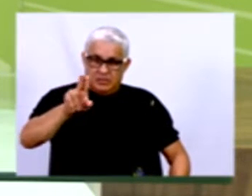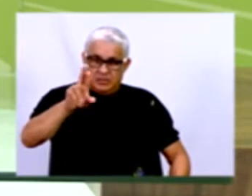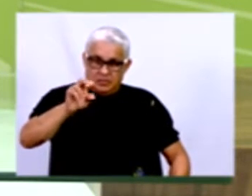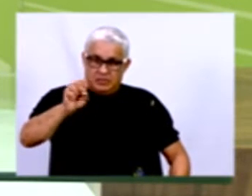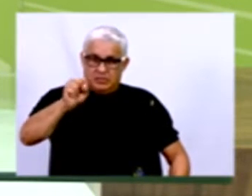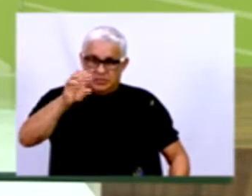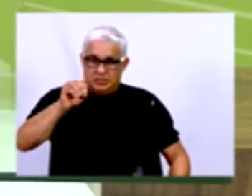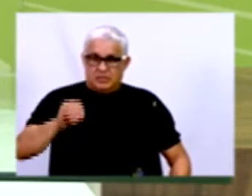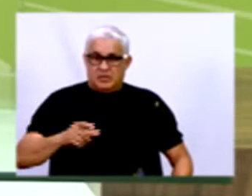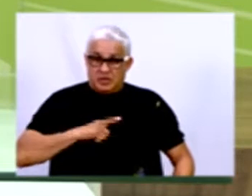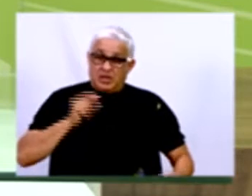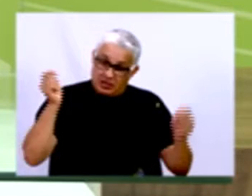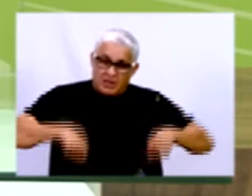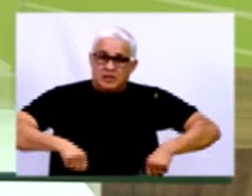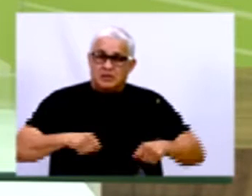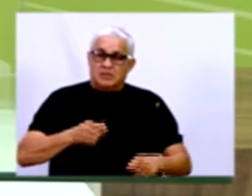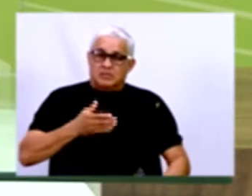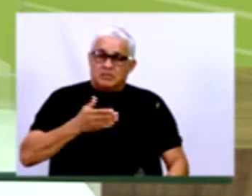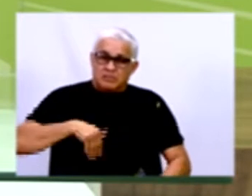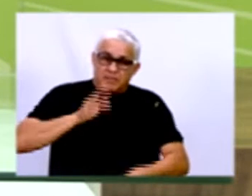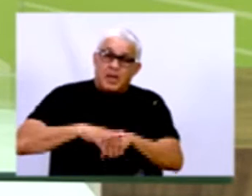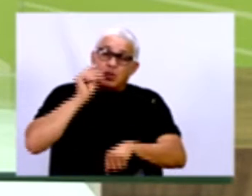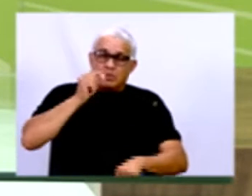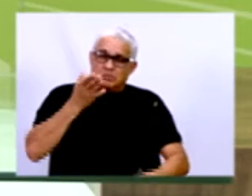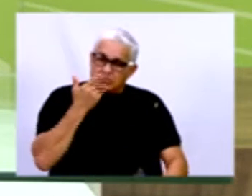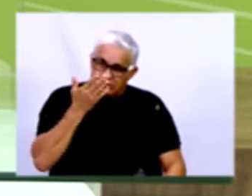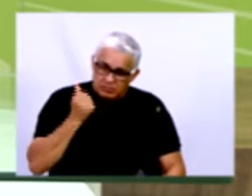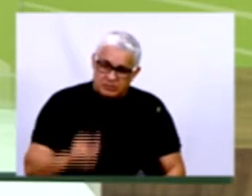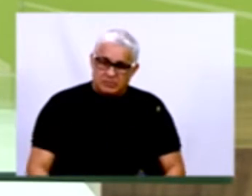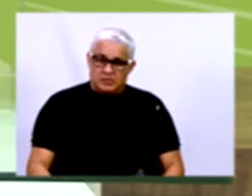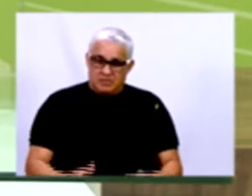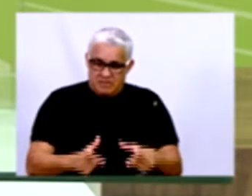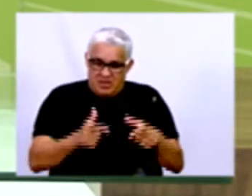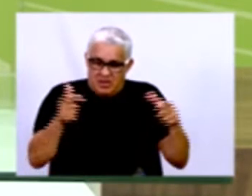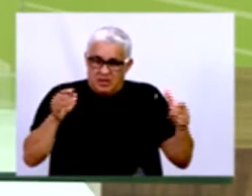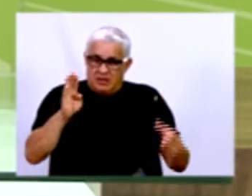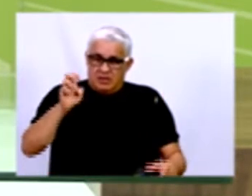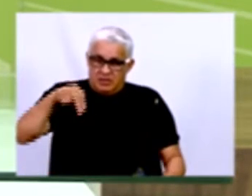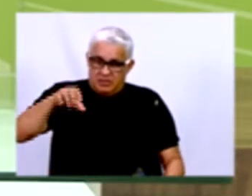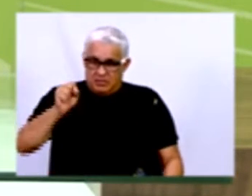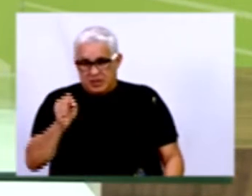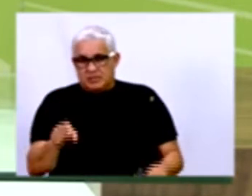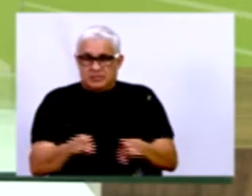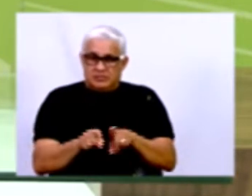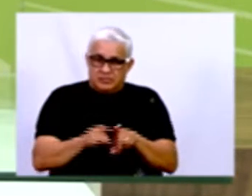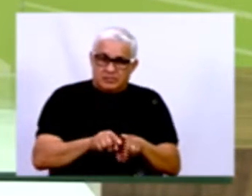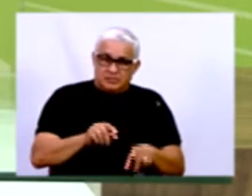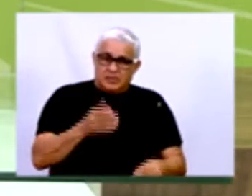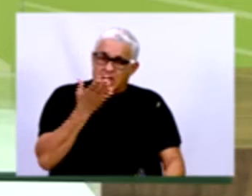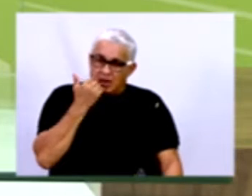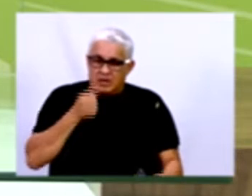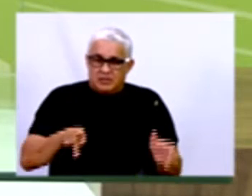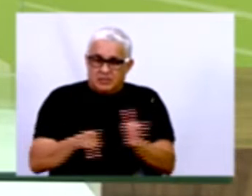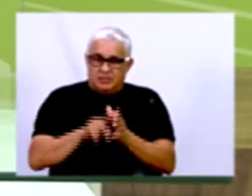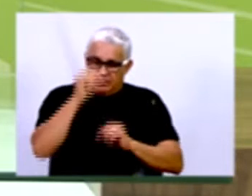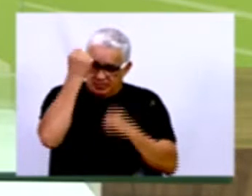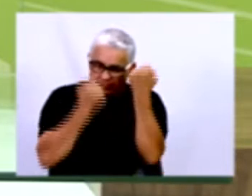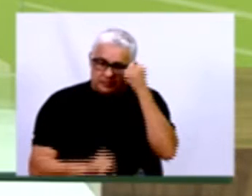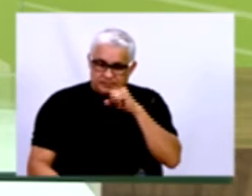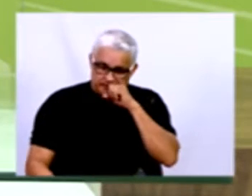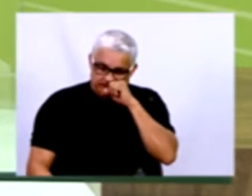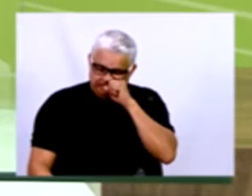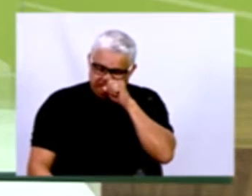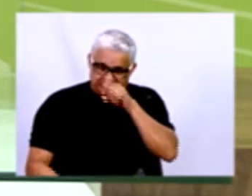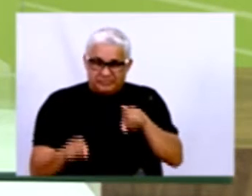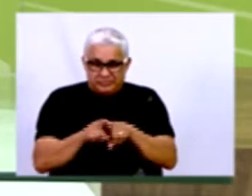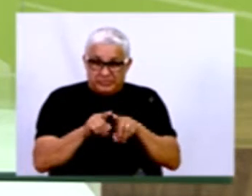não existe como a gente fazer as duas coisas. Aumentar a produção de bens de consumo, como alimentos e produtos industrializados, ao mesmo tempo